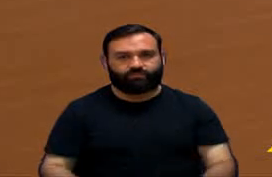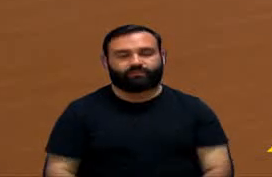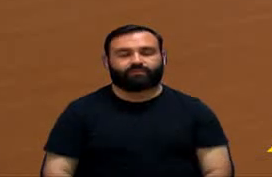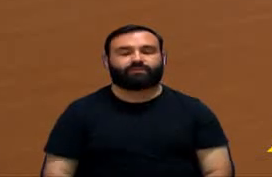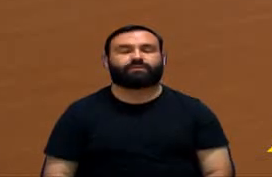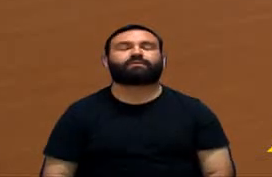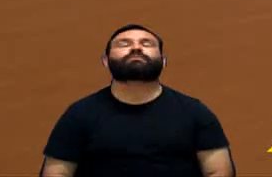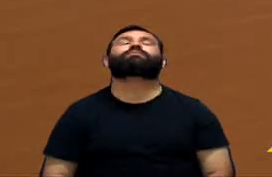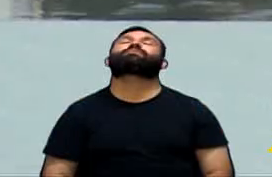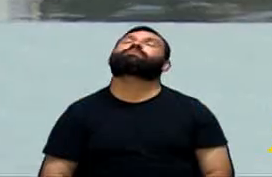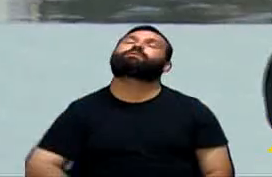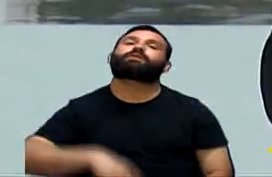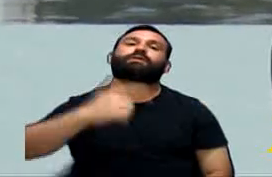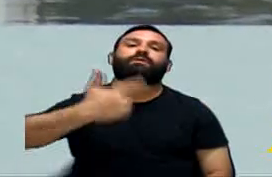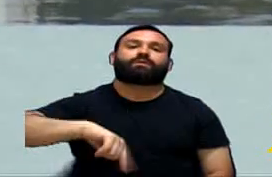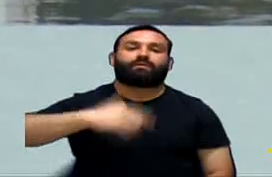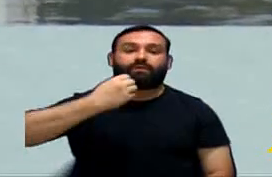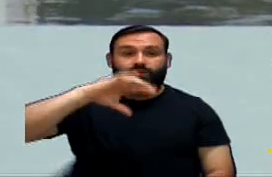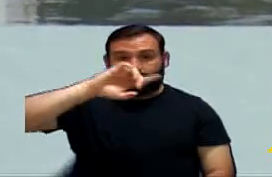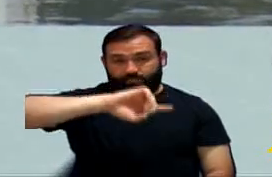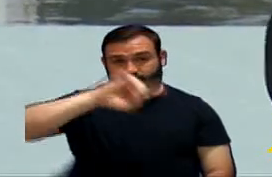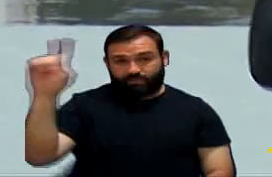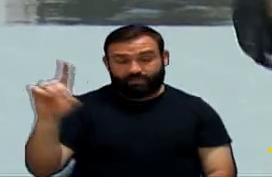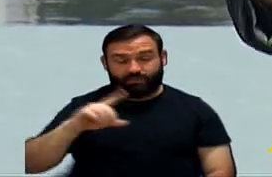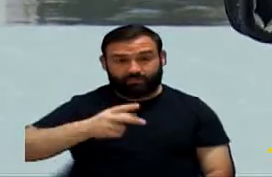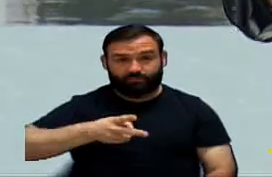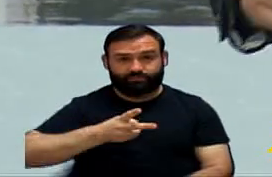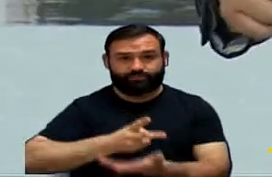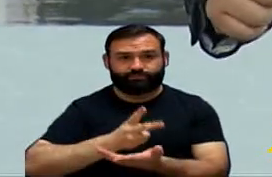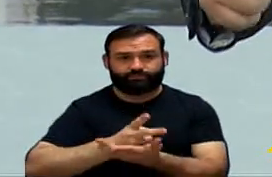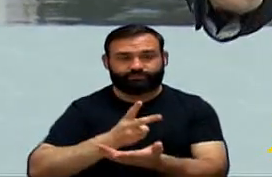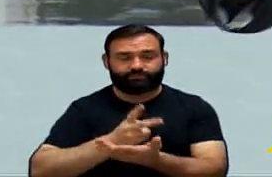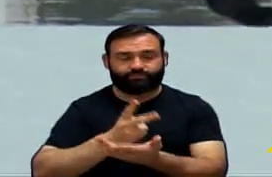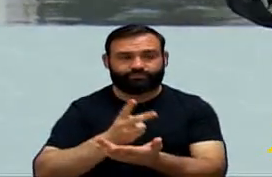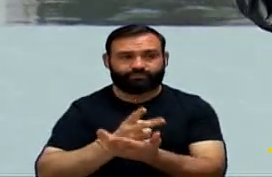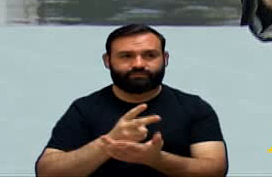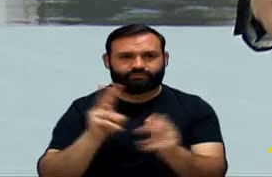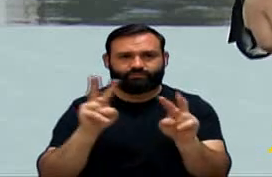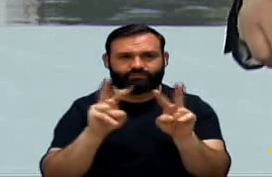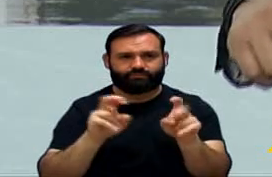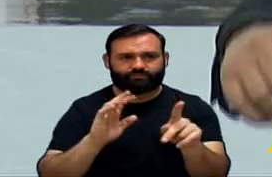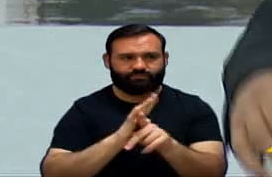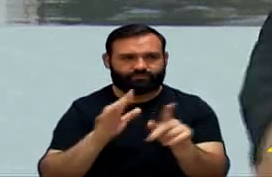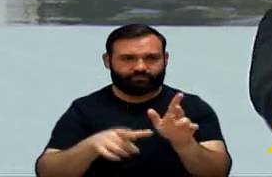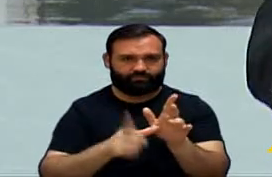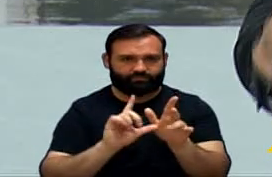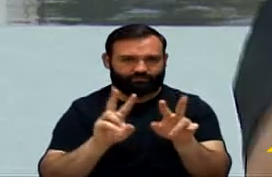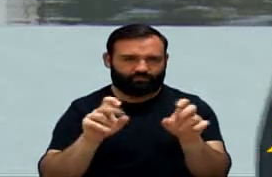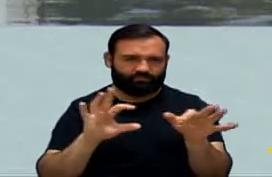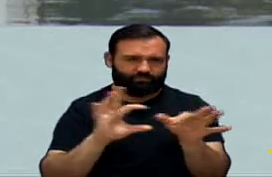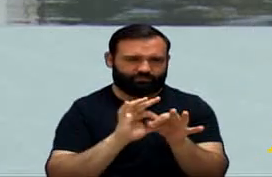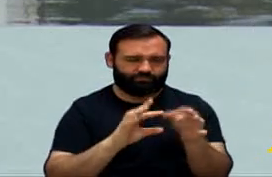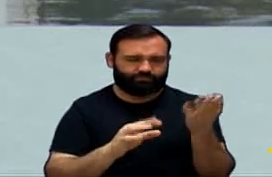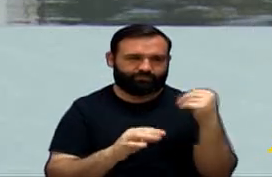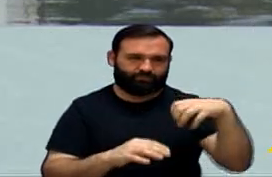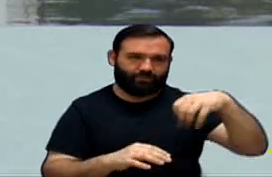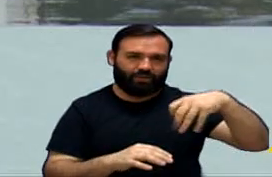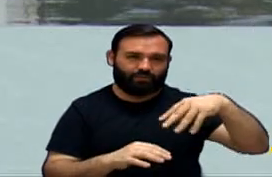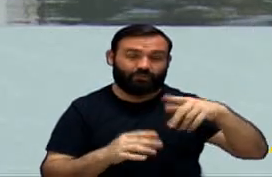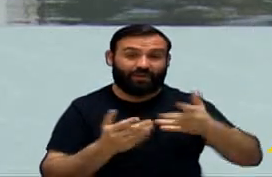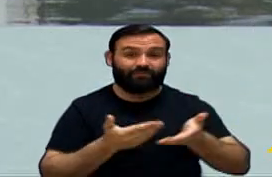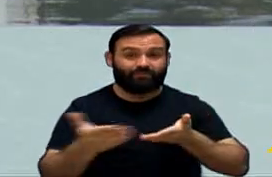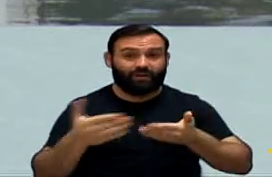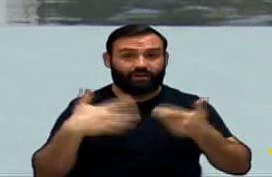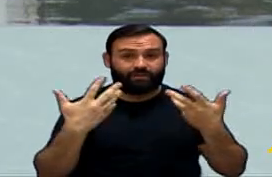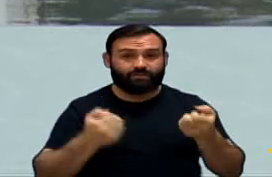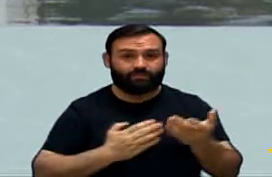requerimento Bom dia novamente senhor presidente eh ainda sobre o assunto da questão anterior só um adendo aqui tá para ser